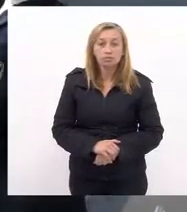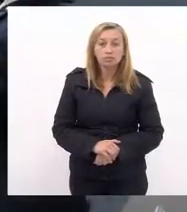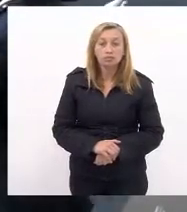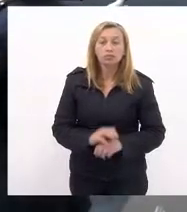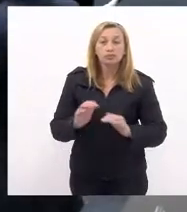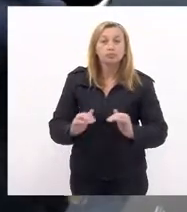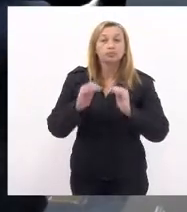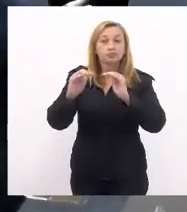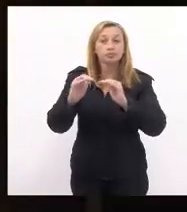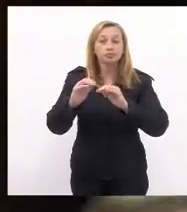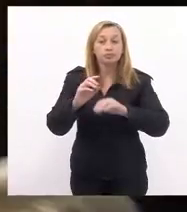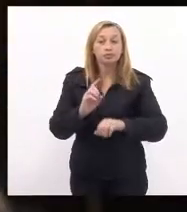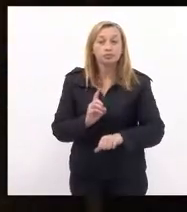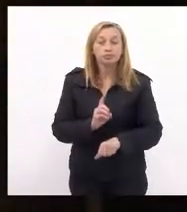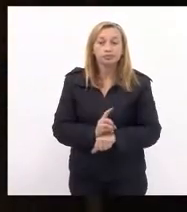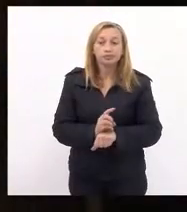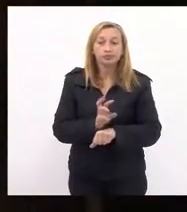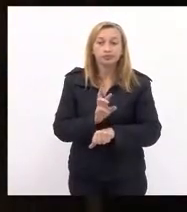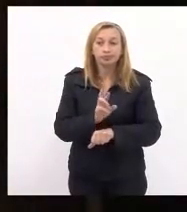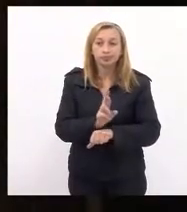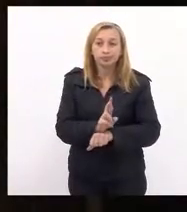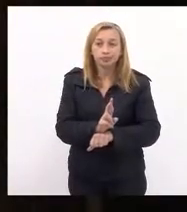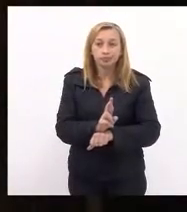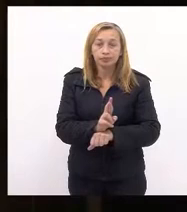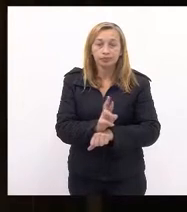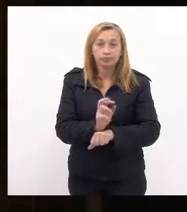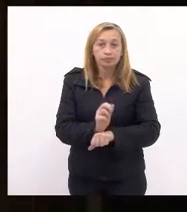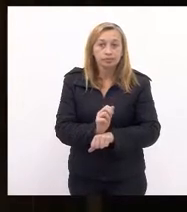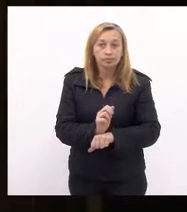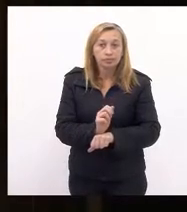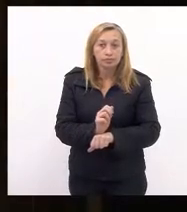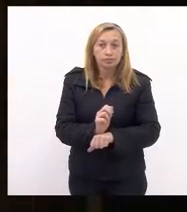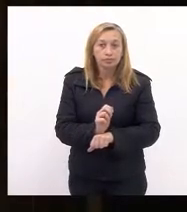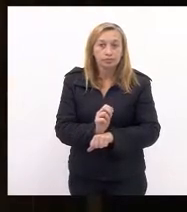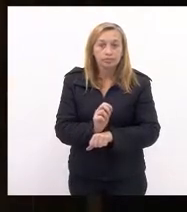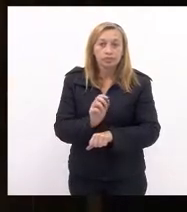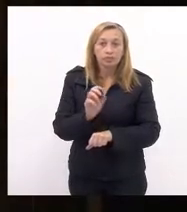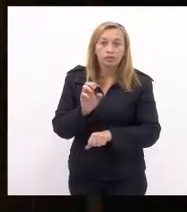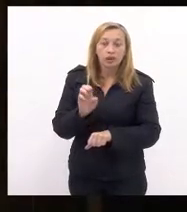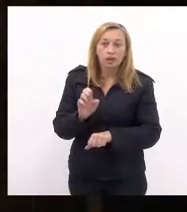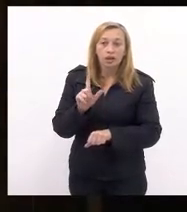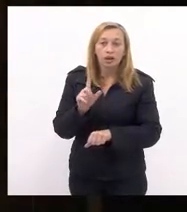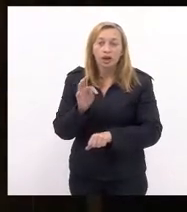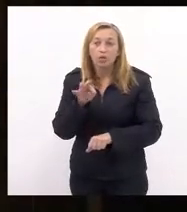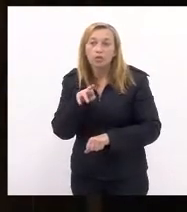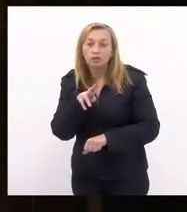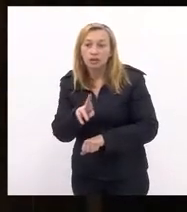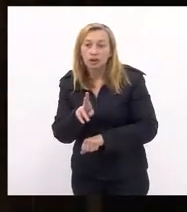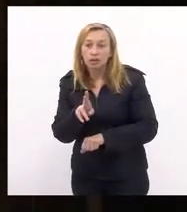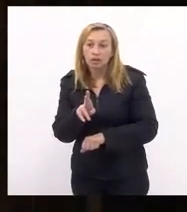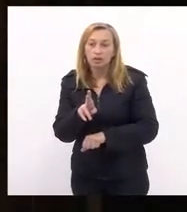Tenho a honra de chamar o excelentíssimo doutor Helder do Santo Santana.